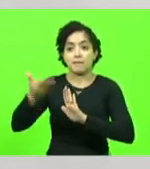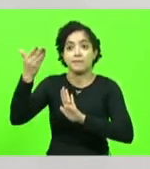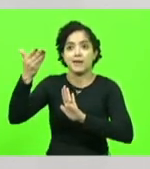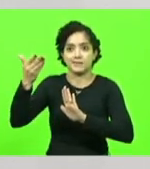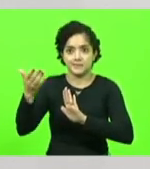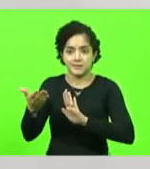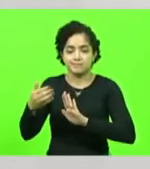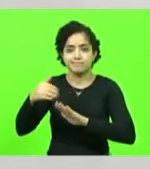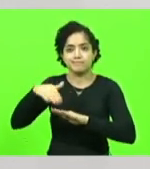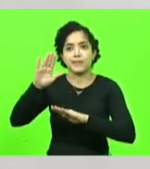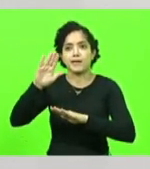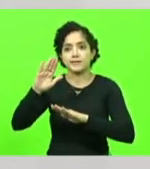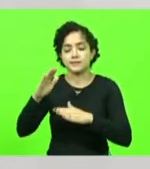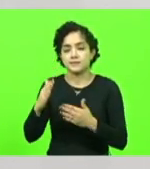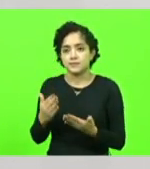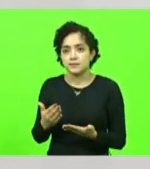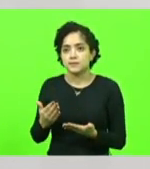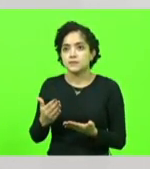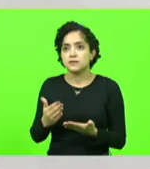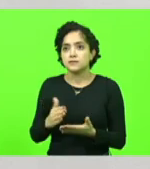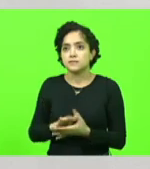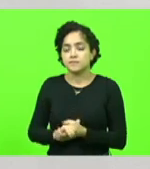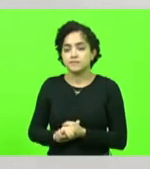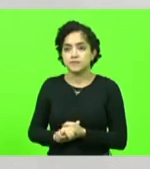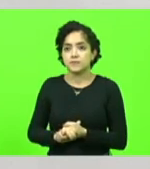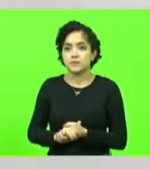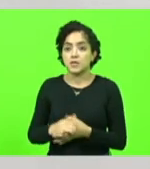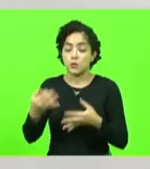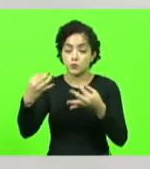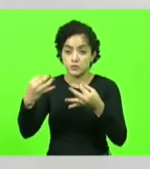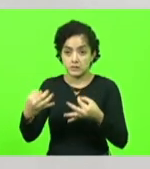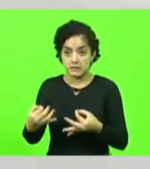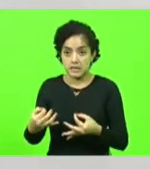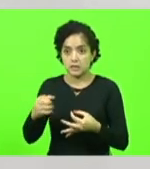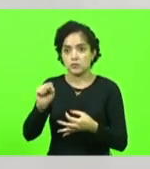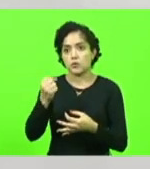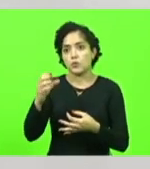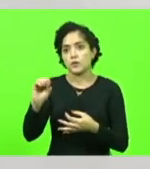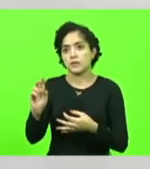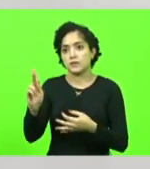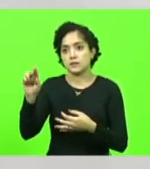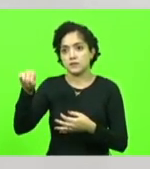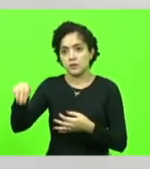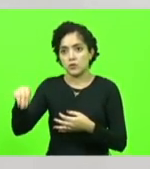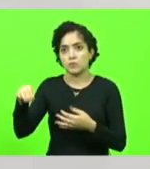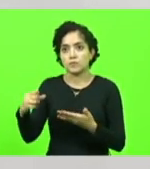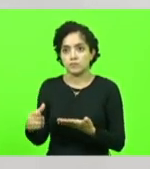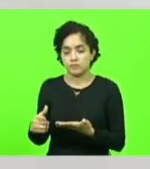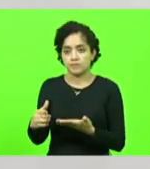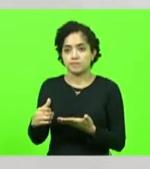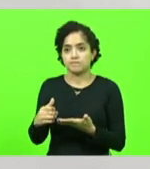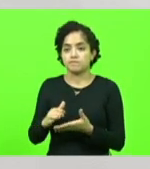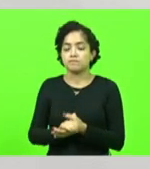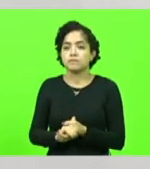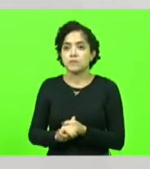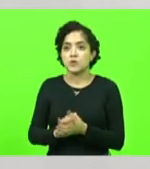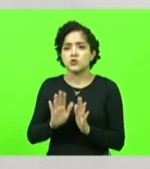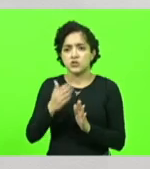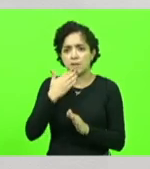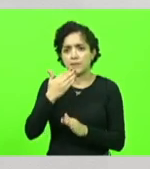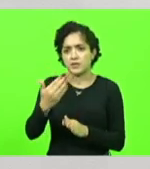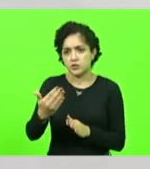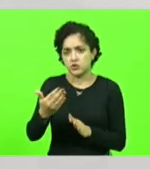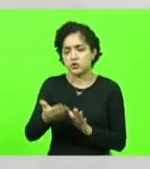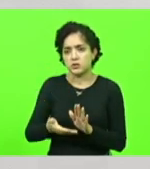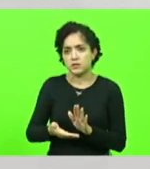110 km, que é uma velocidade adequada dentro de uma via que é de concreto. Essa via é de concreto, eu já solicitei o aumento